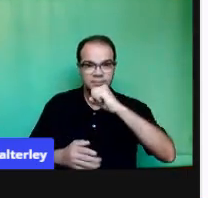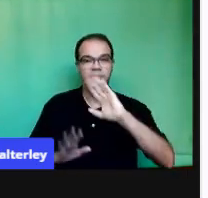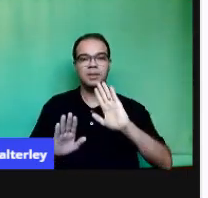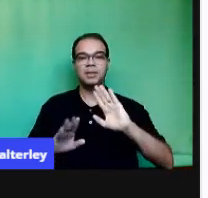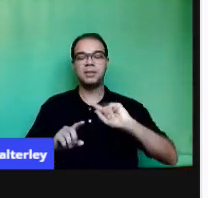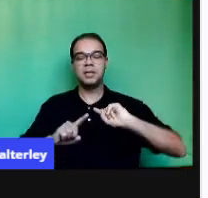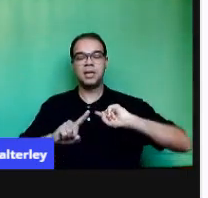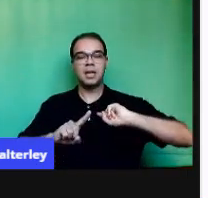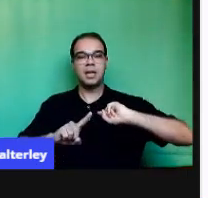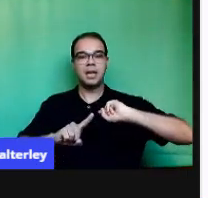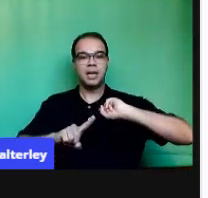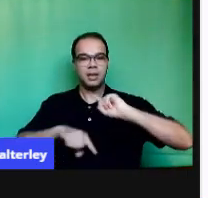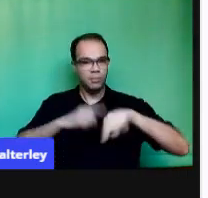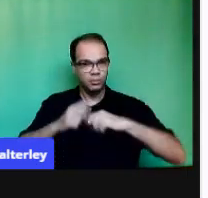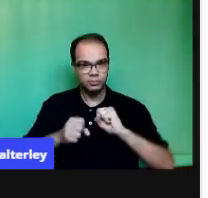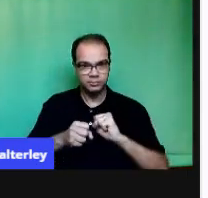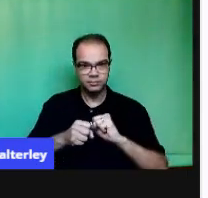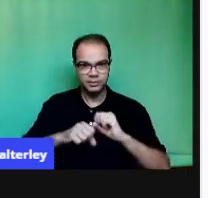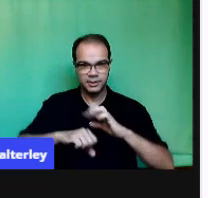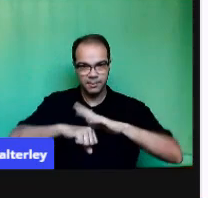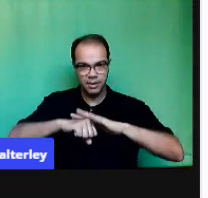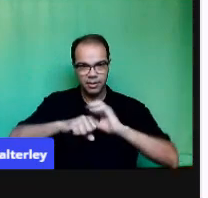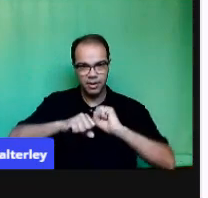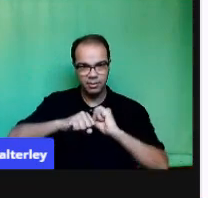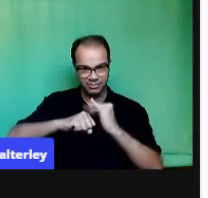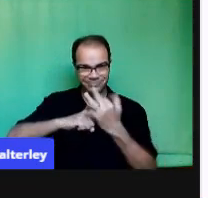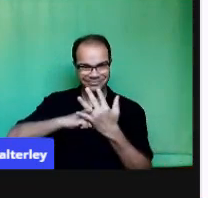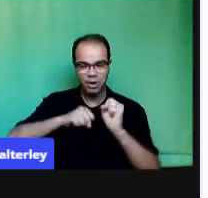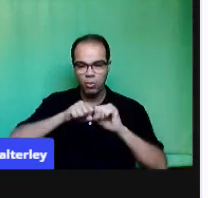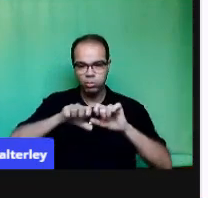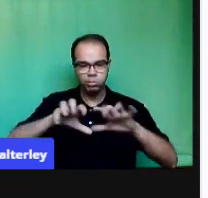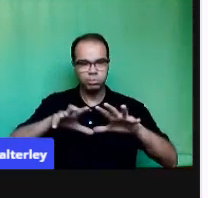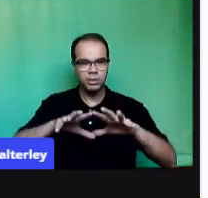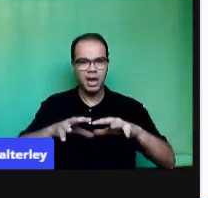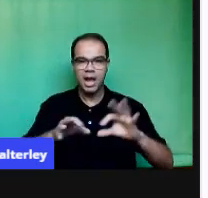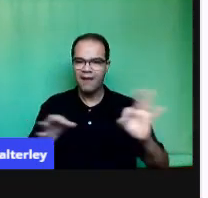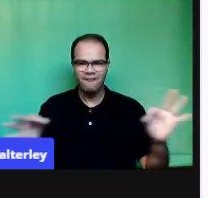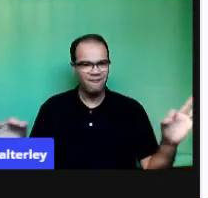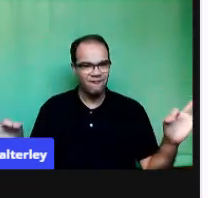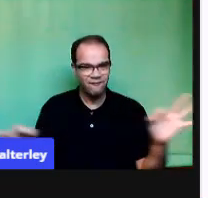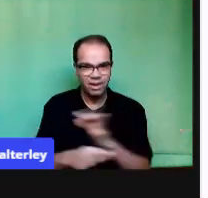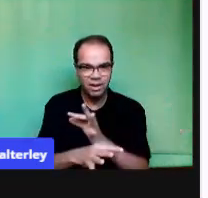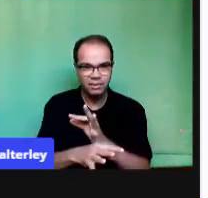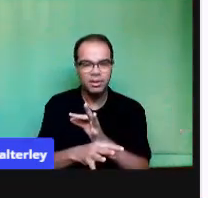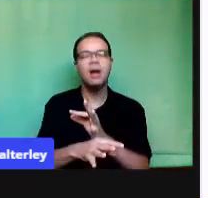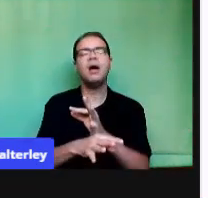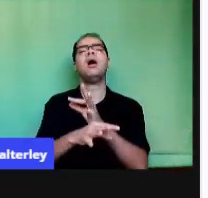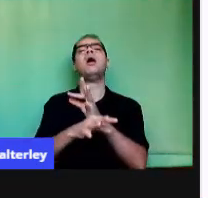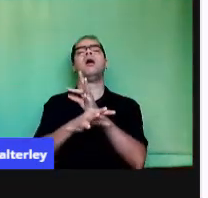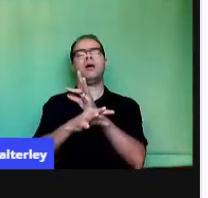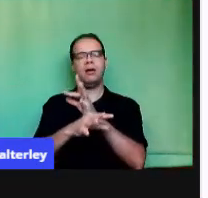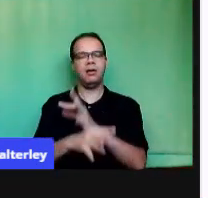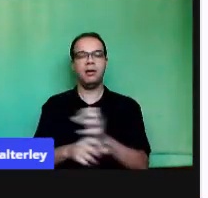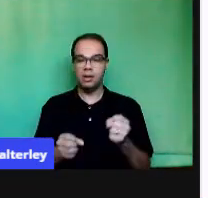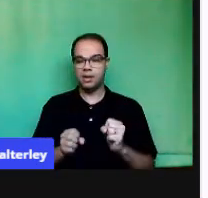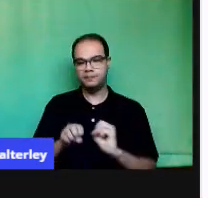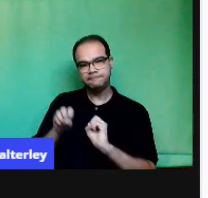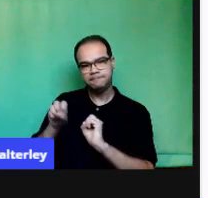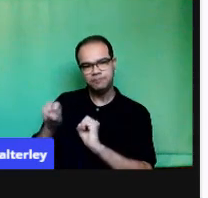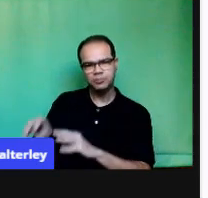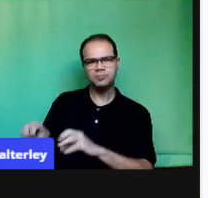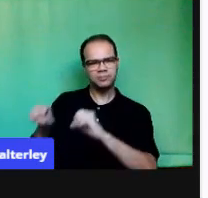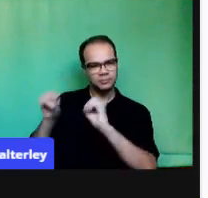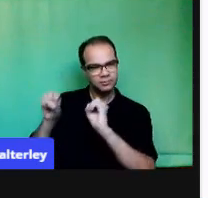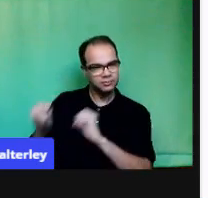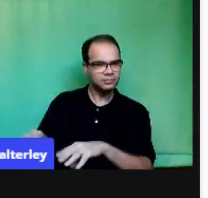espera, né, esse tema será tratado normalmente como um currículo, como uma abordagem, como um tema previsto no